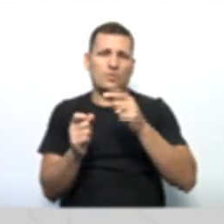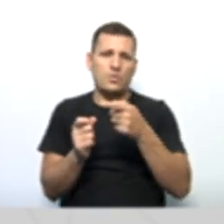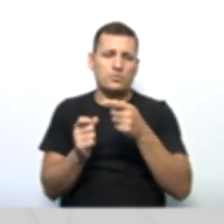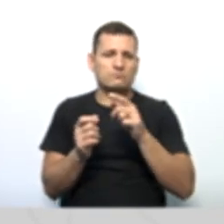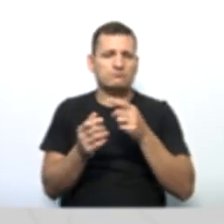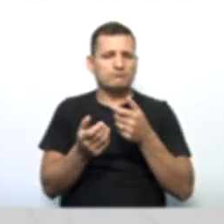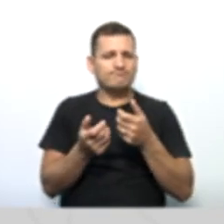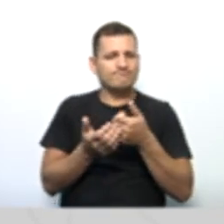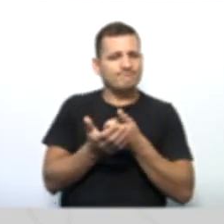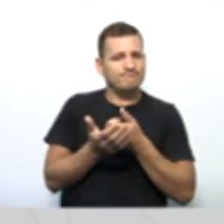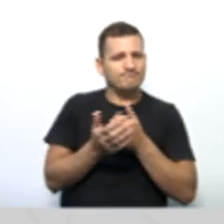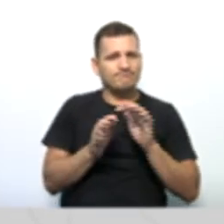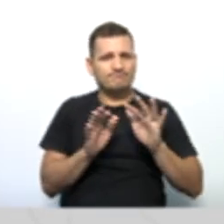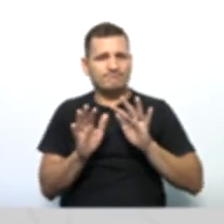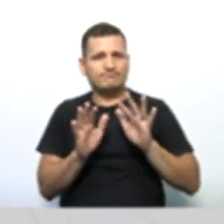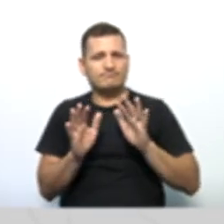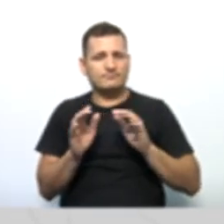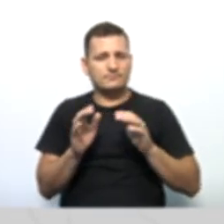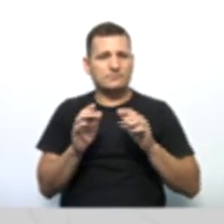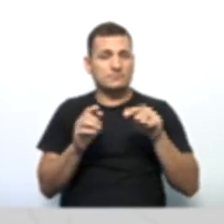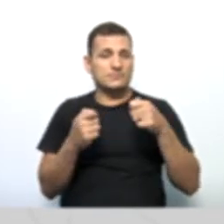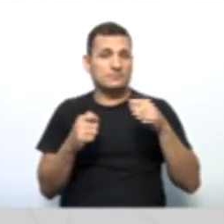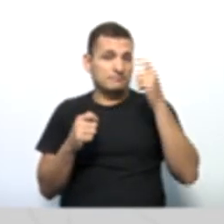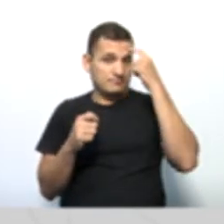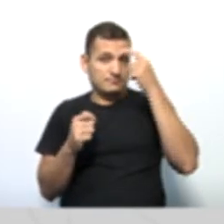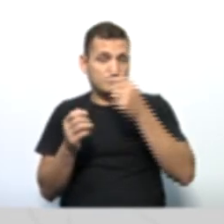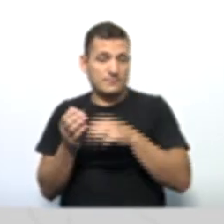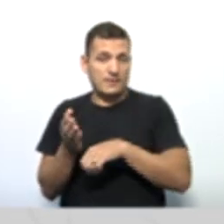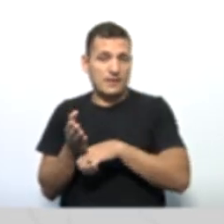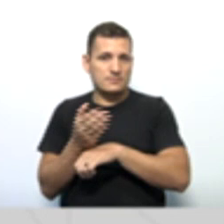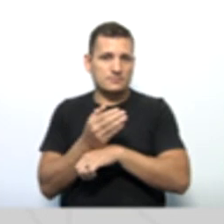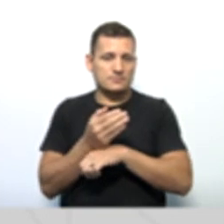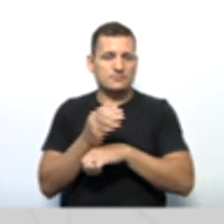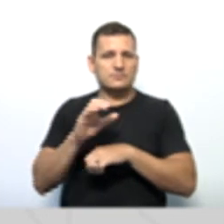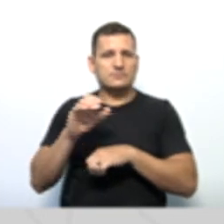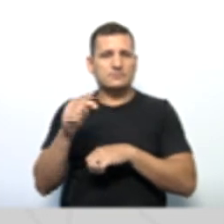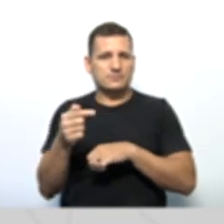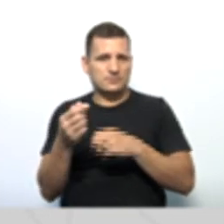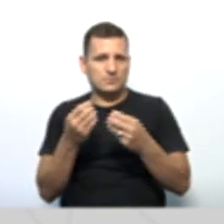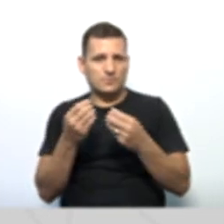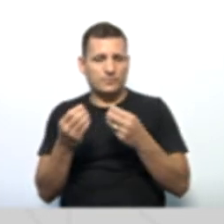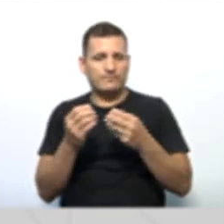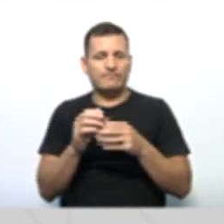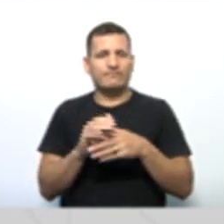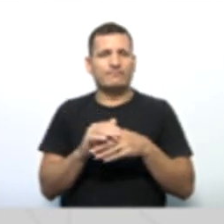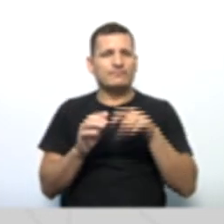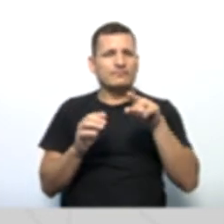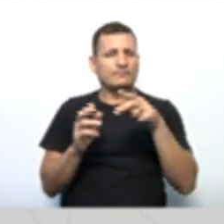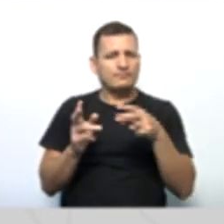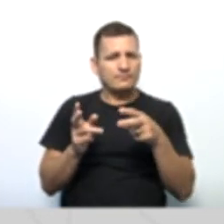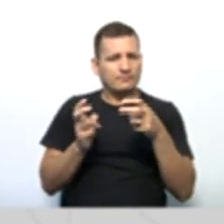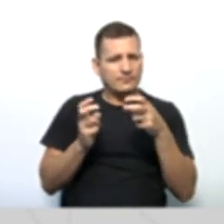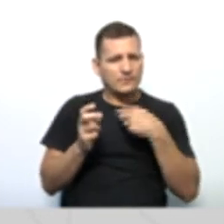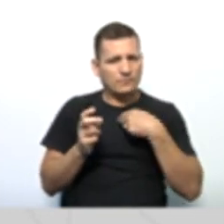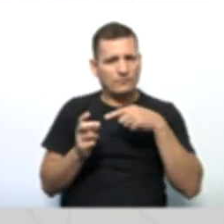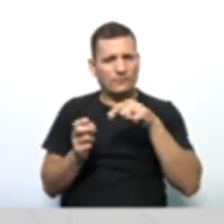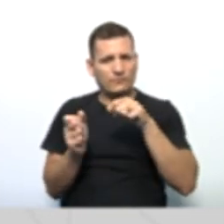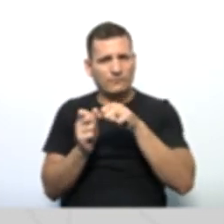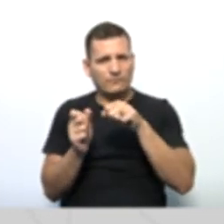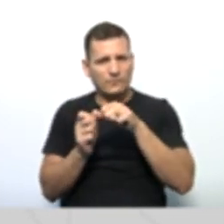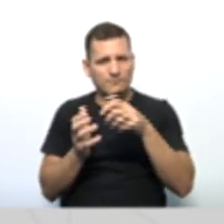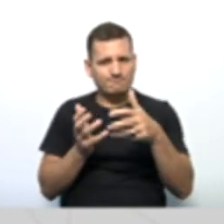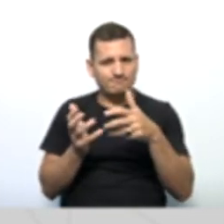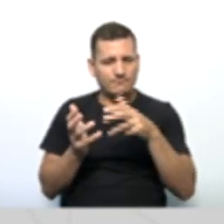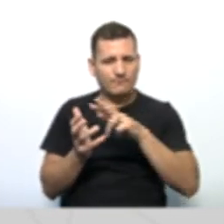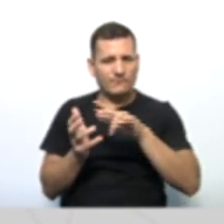precisa pensar antes na consequência de uma ação. Se você percebe que o que você vai fazer vai prejudicar